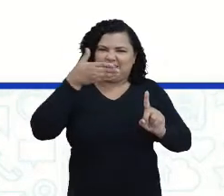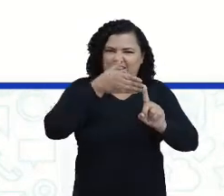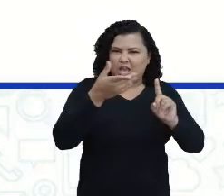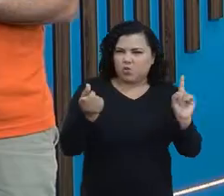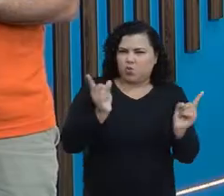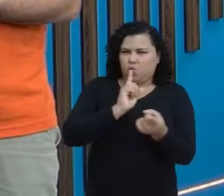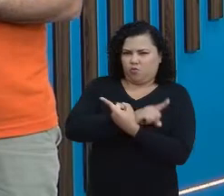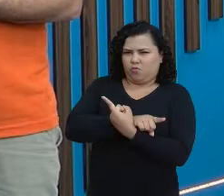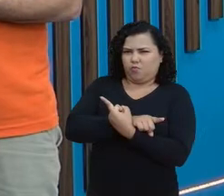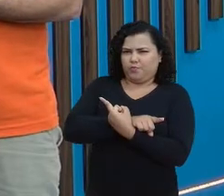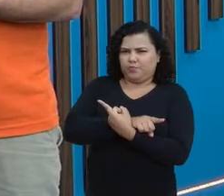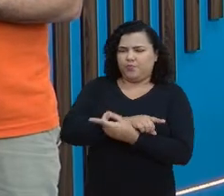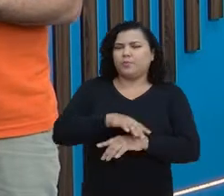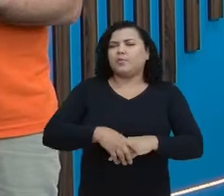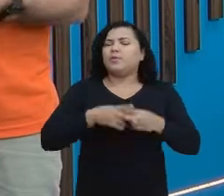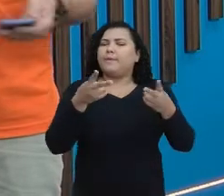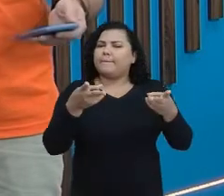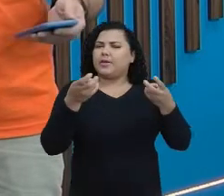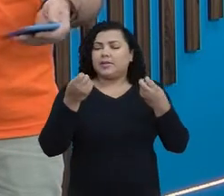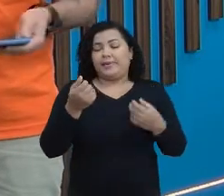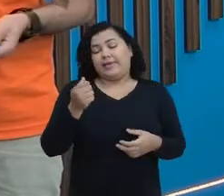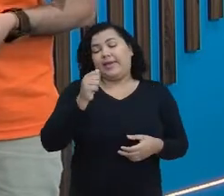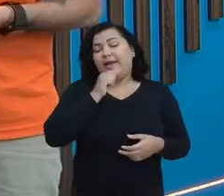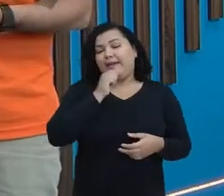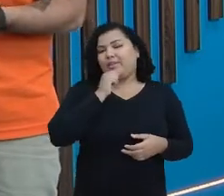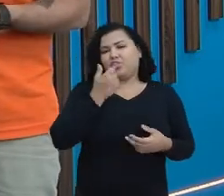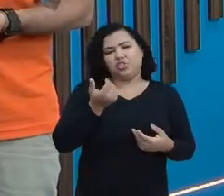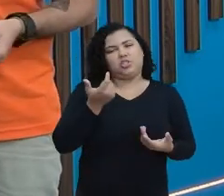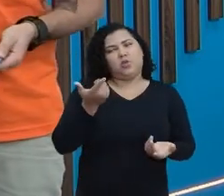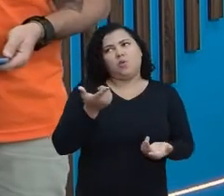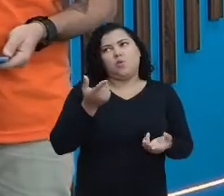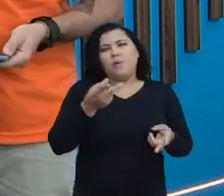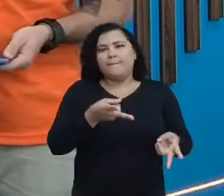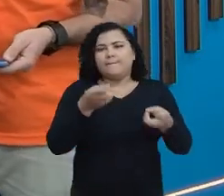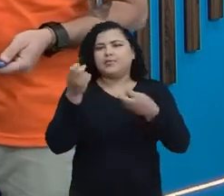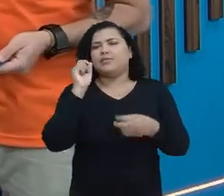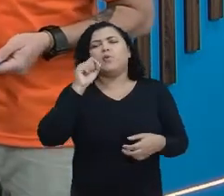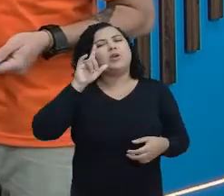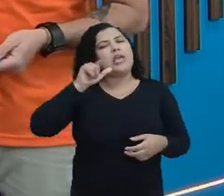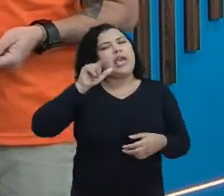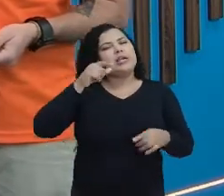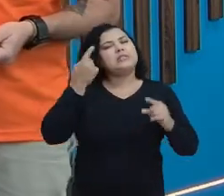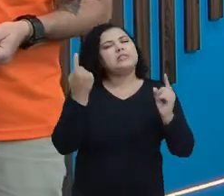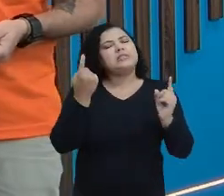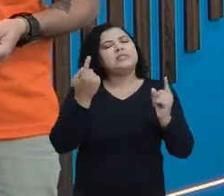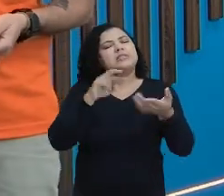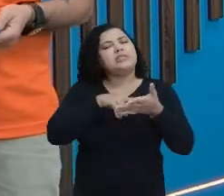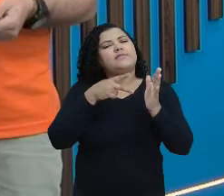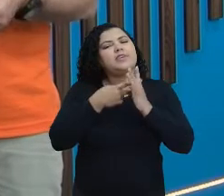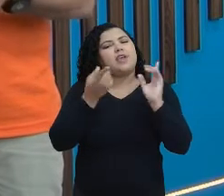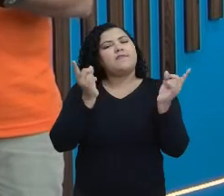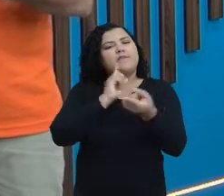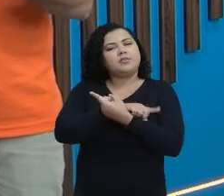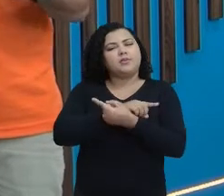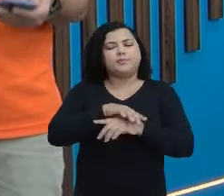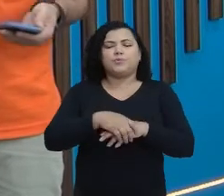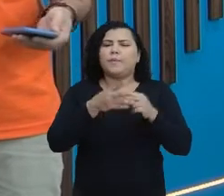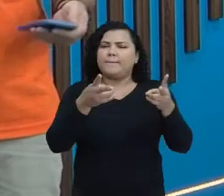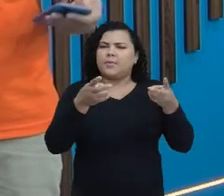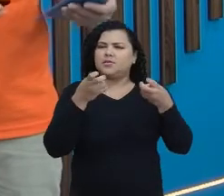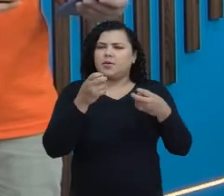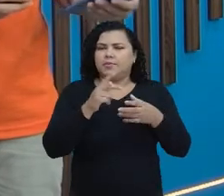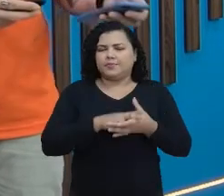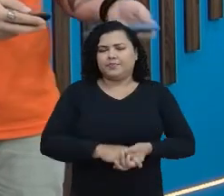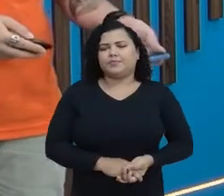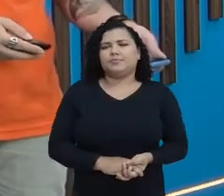inversamente proporcional. Perceba que a gente ainda não falou o que é inversamente, então vamos notar aqui. Então perceba de maneira geral, depois